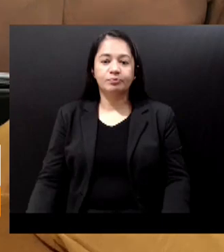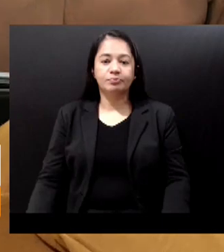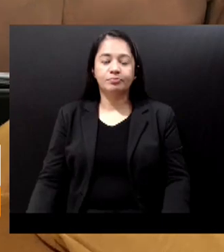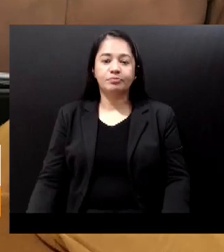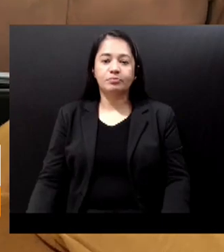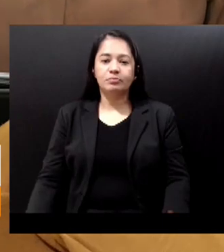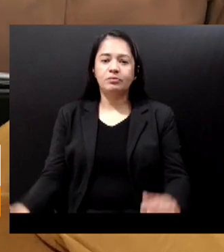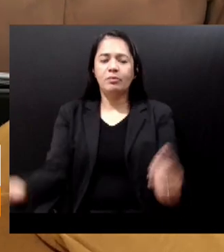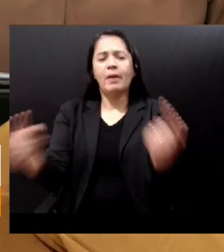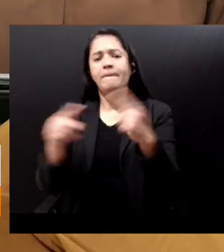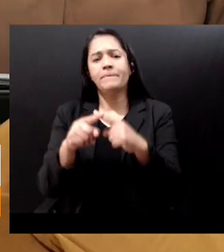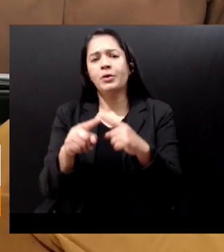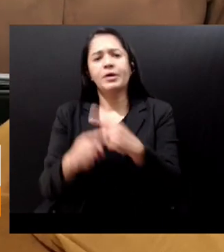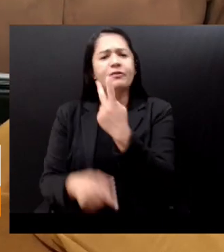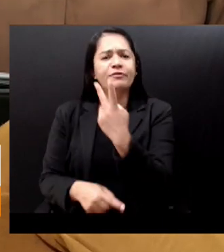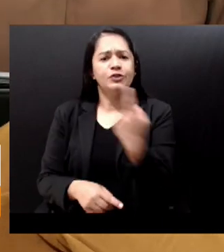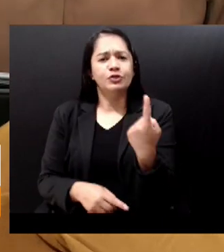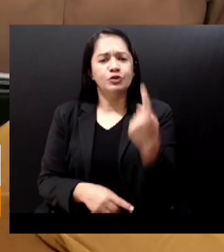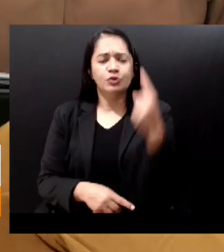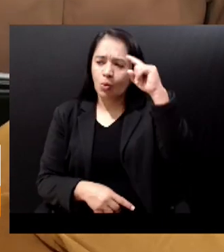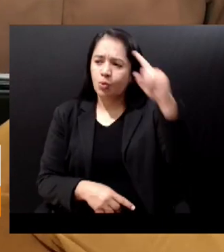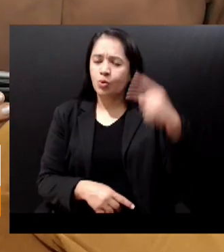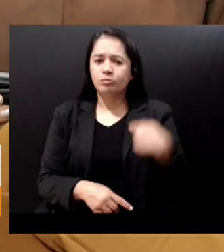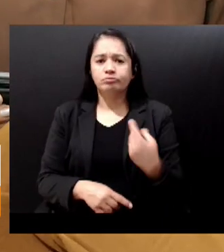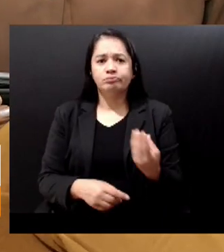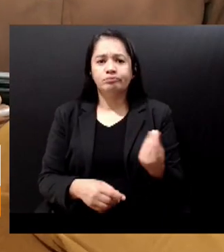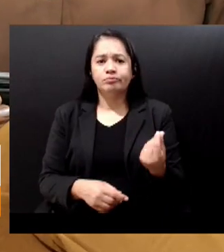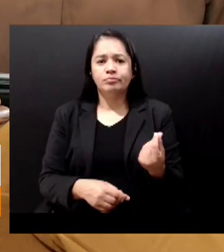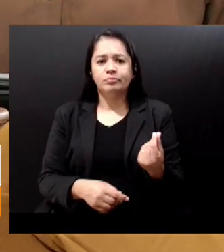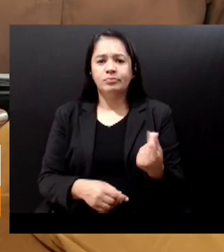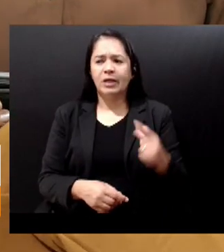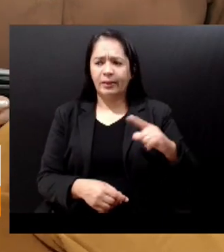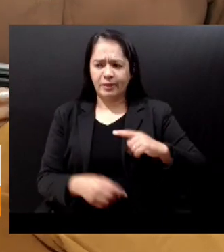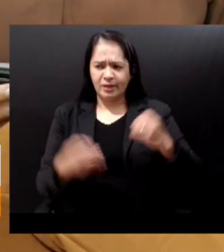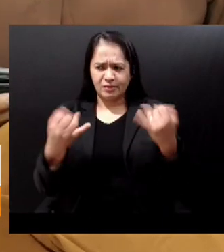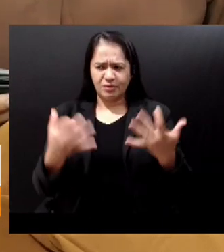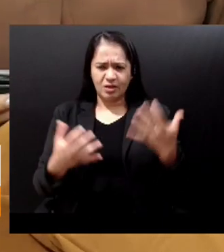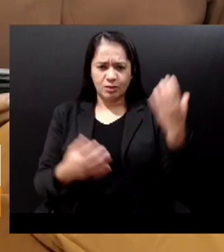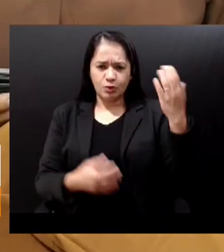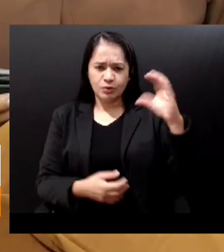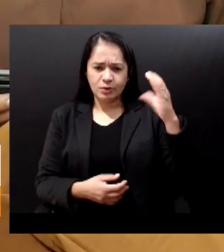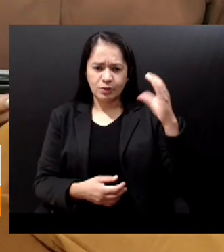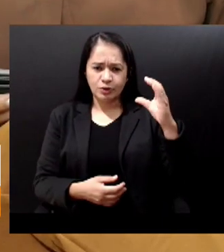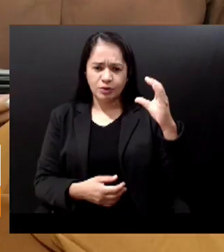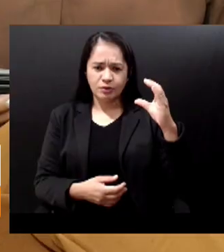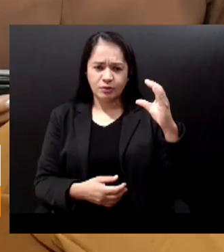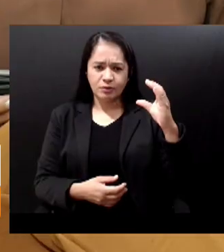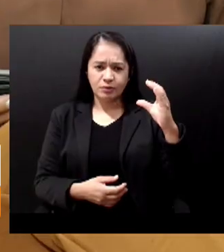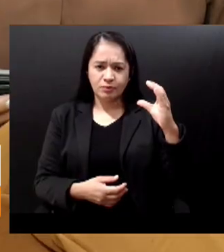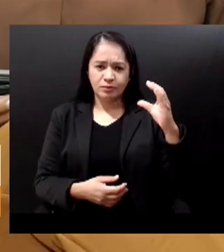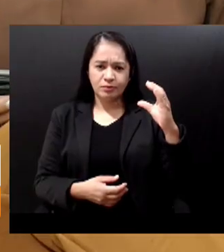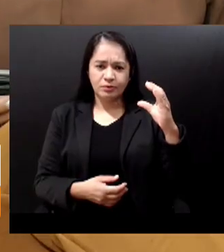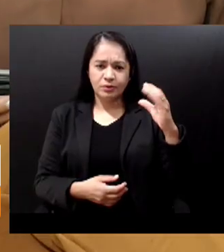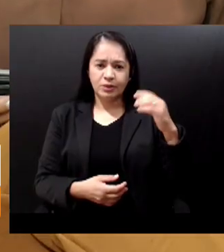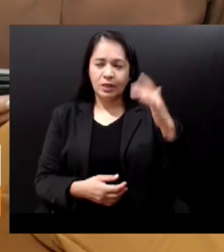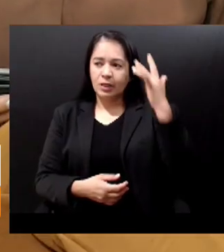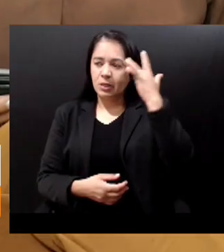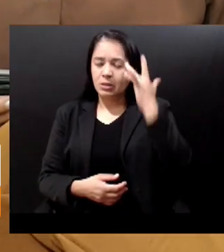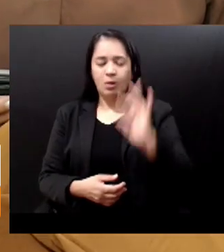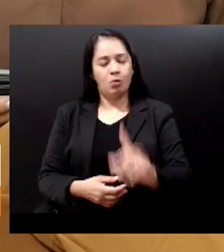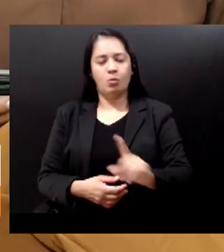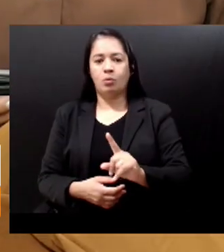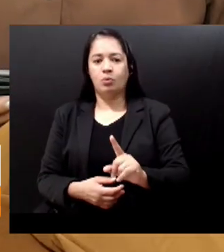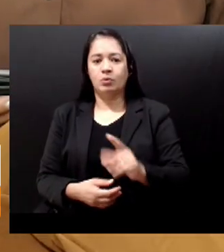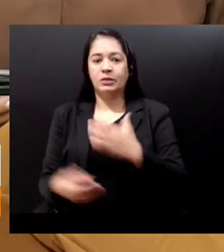dias? Por que que colocam? Não tem, uma explicação científica para isso? Não que eu saiba, Sim, né, aham. dentro da área que eu